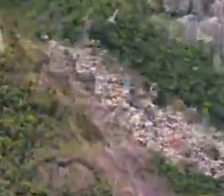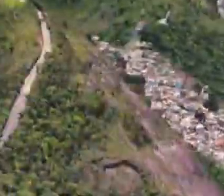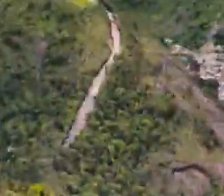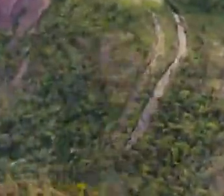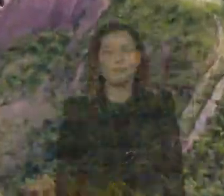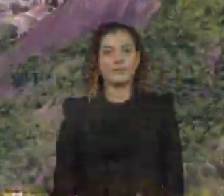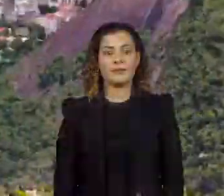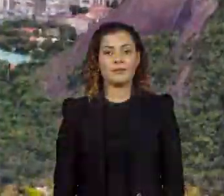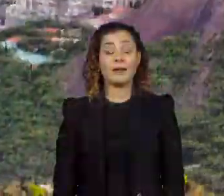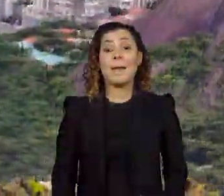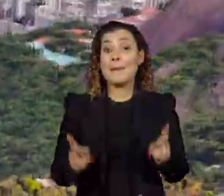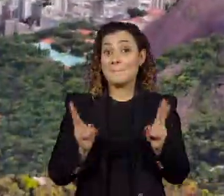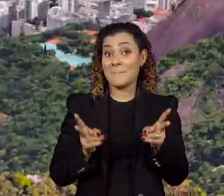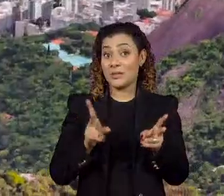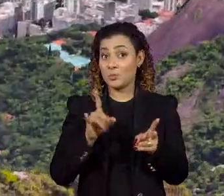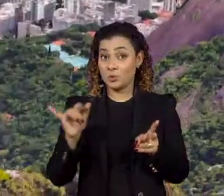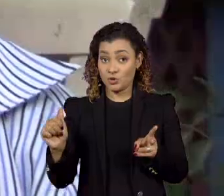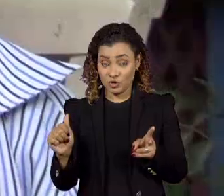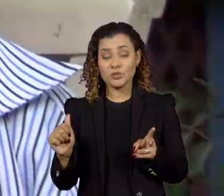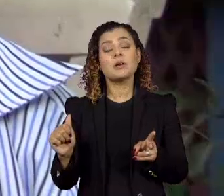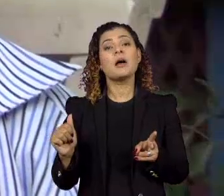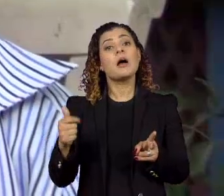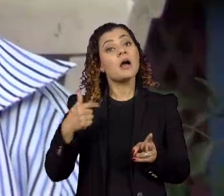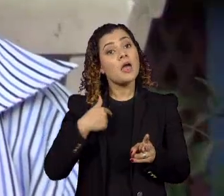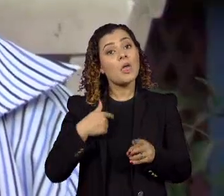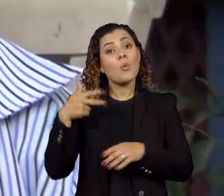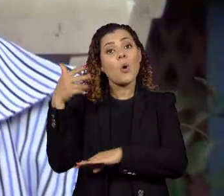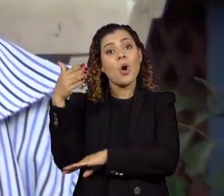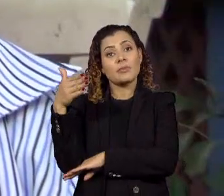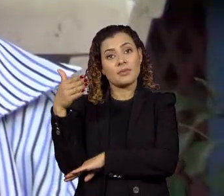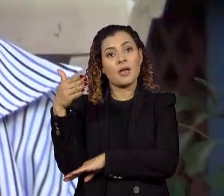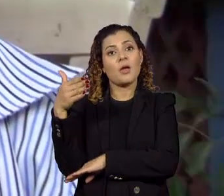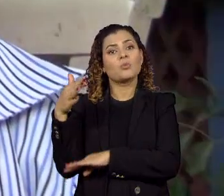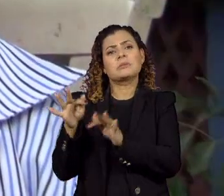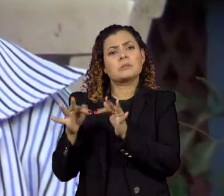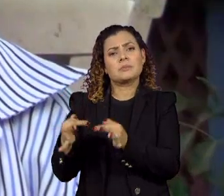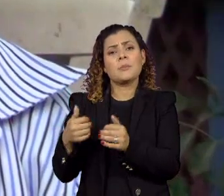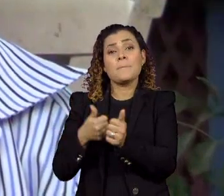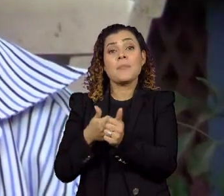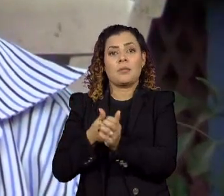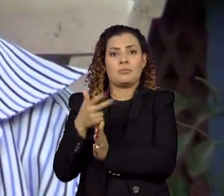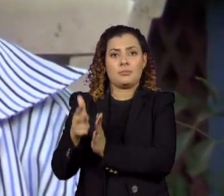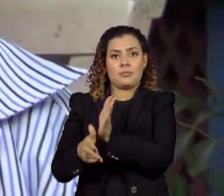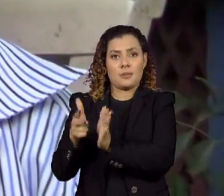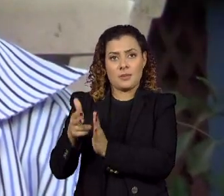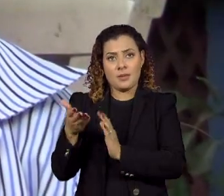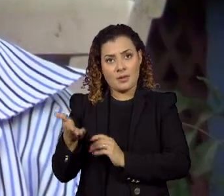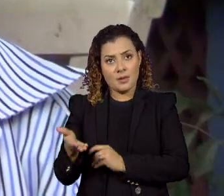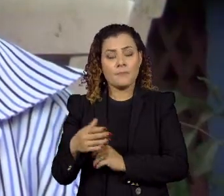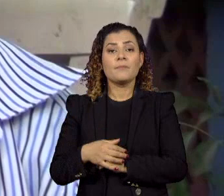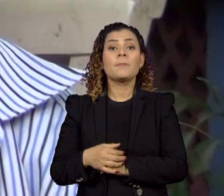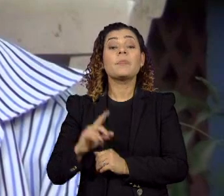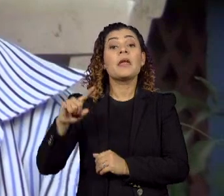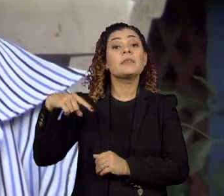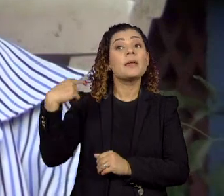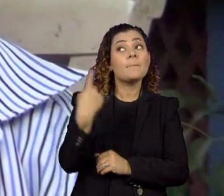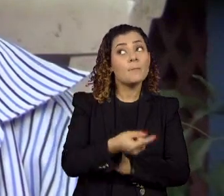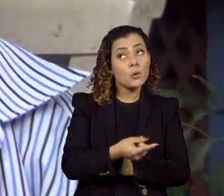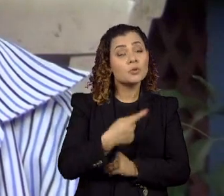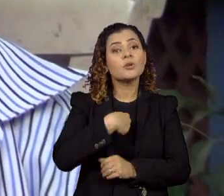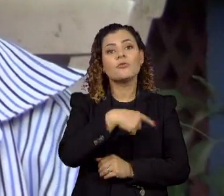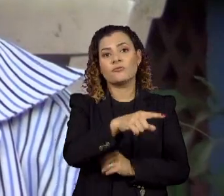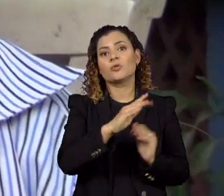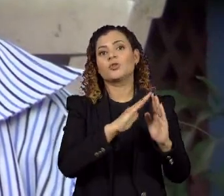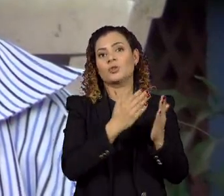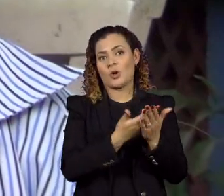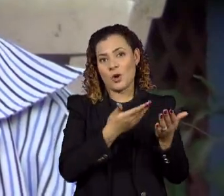No mesmo dia eu fiquei num hotelzinho junto à estação de trem Mas a outro dia já fui na escolinha